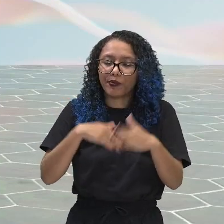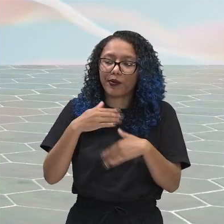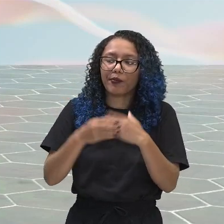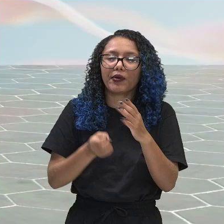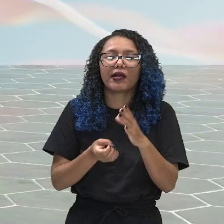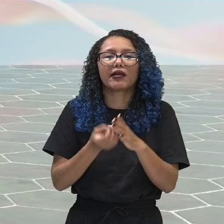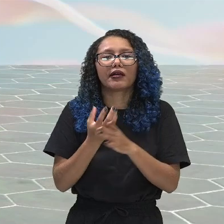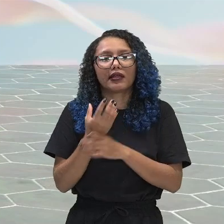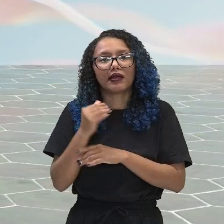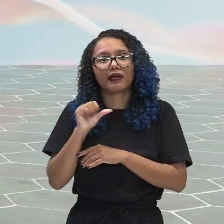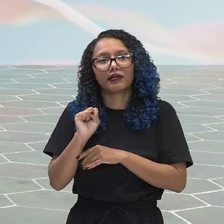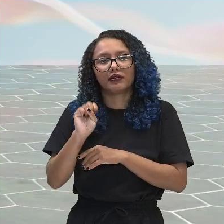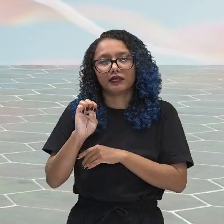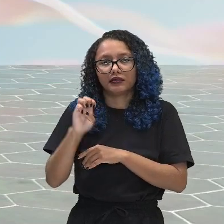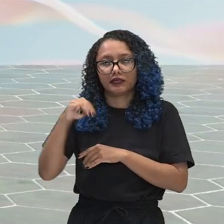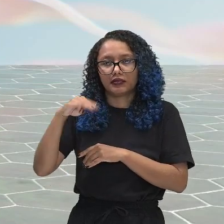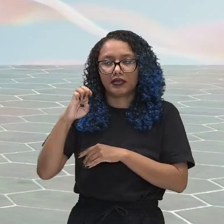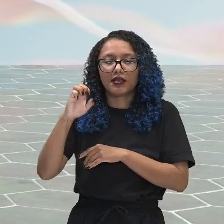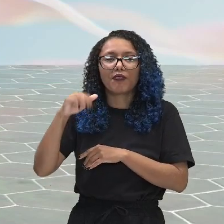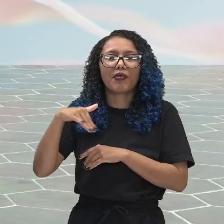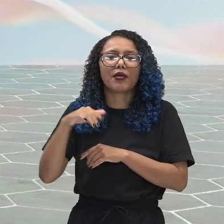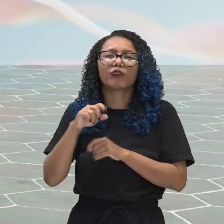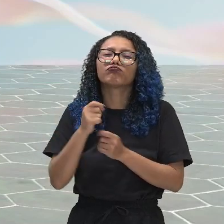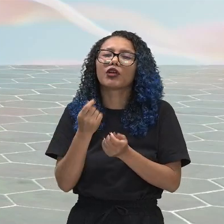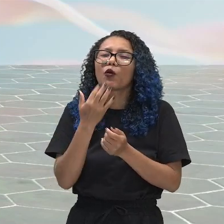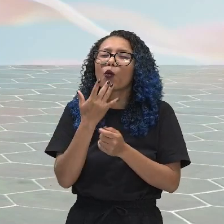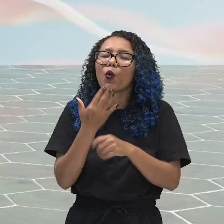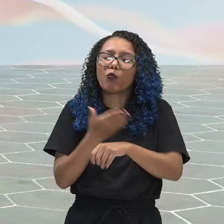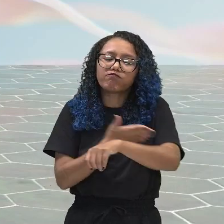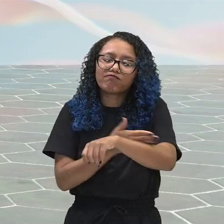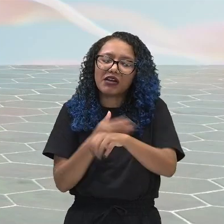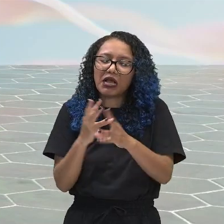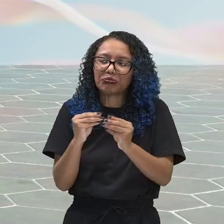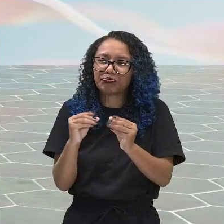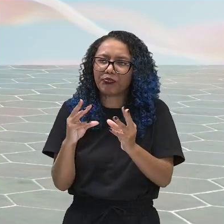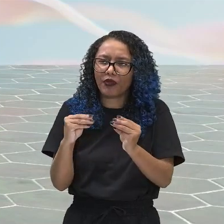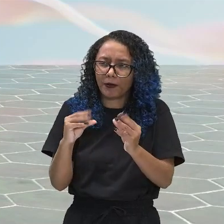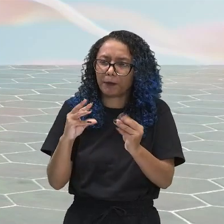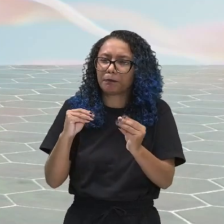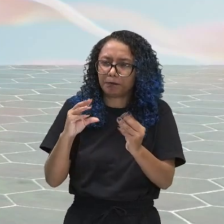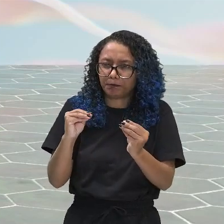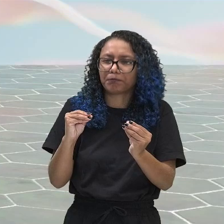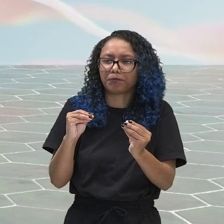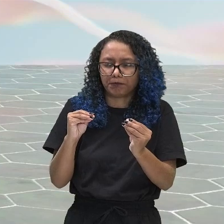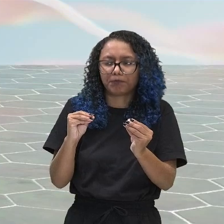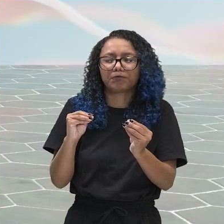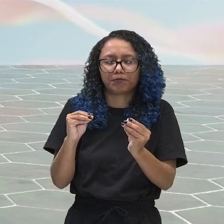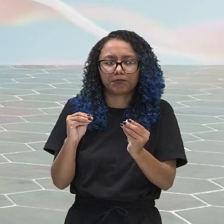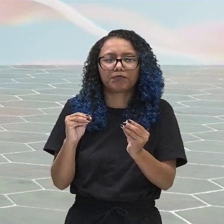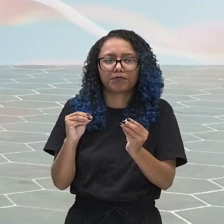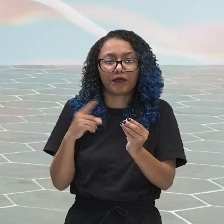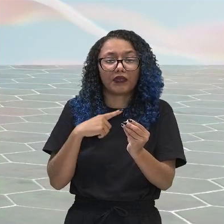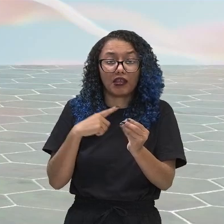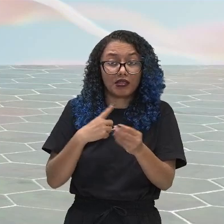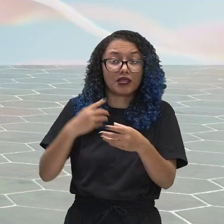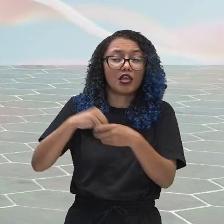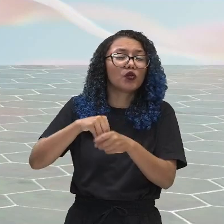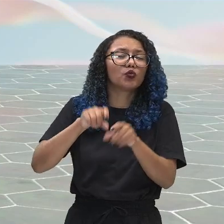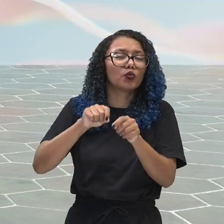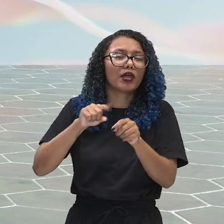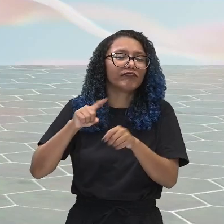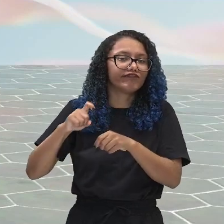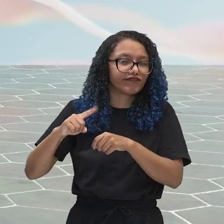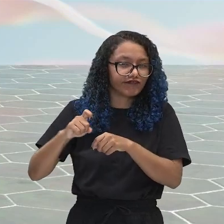aquela característica translúcida, viscosa e que ali tem espermatozoides.